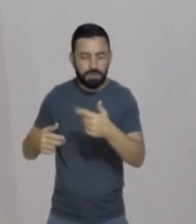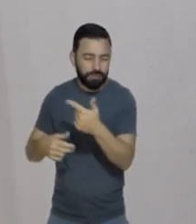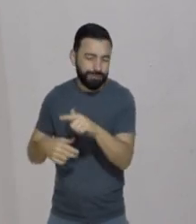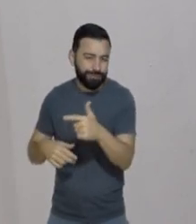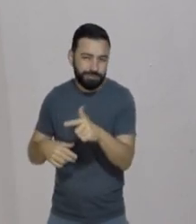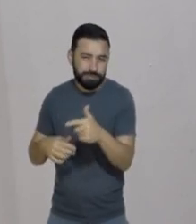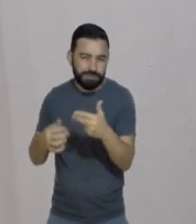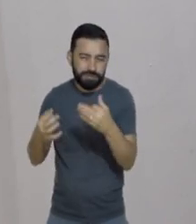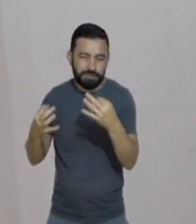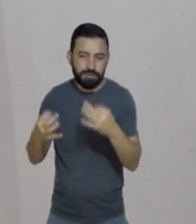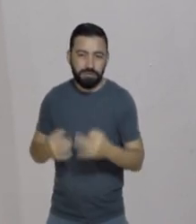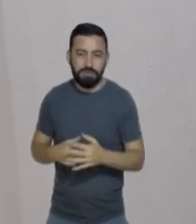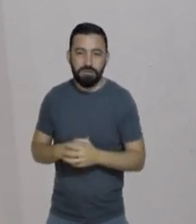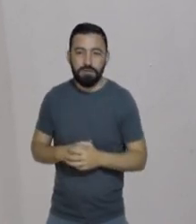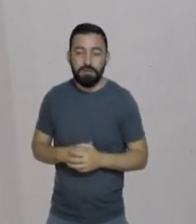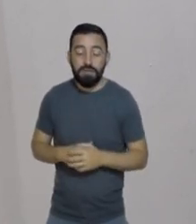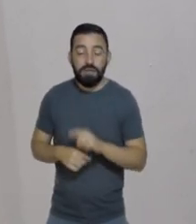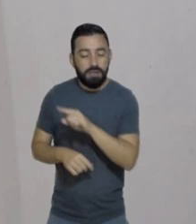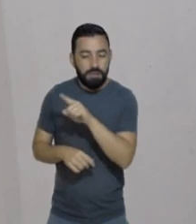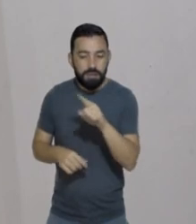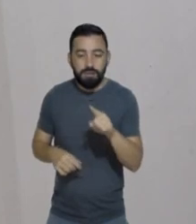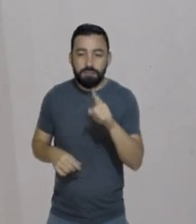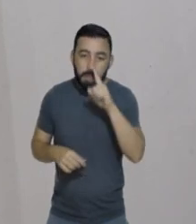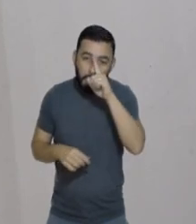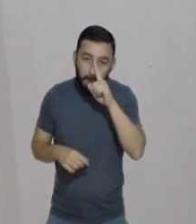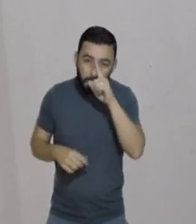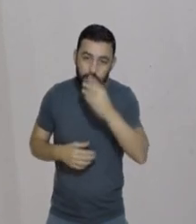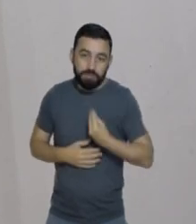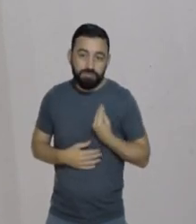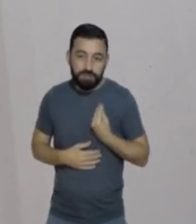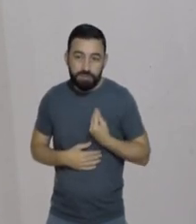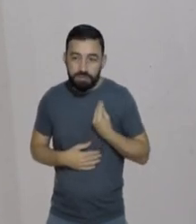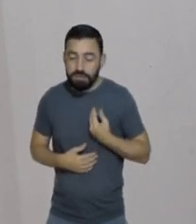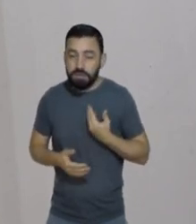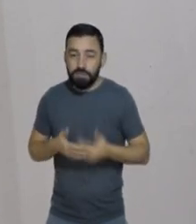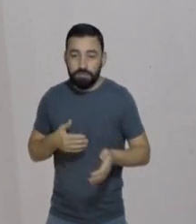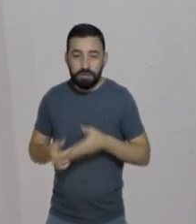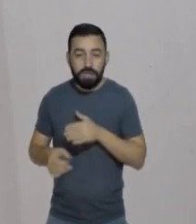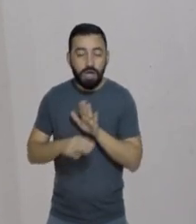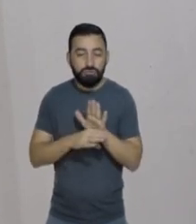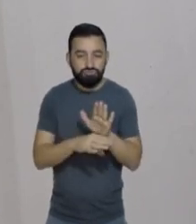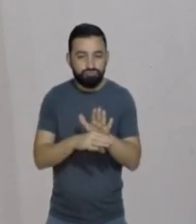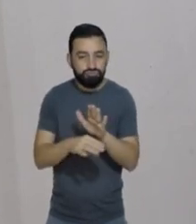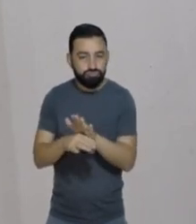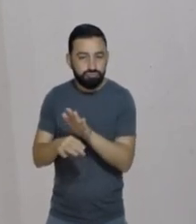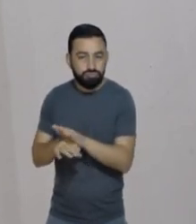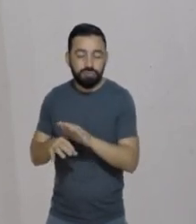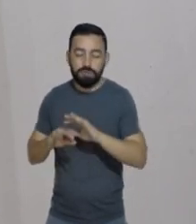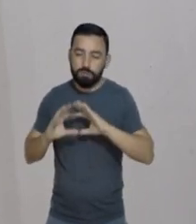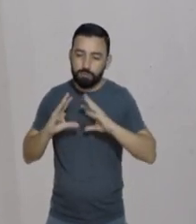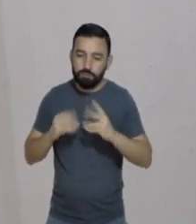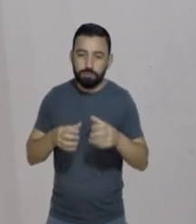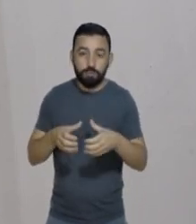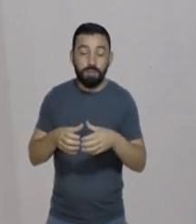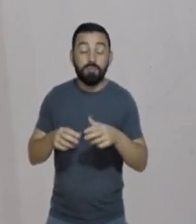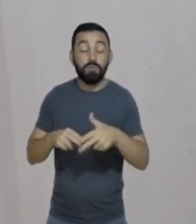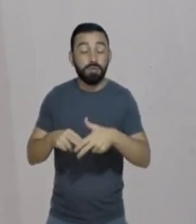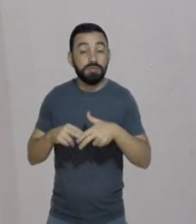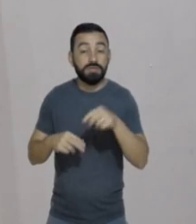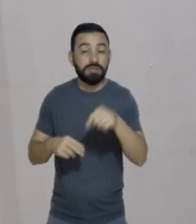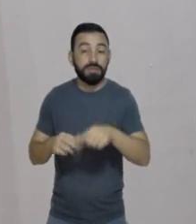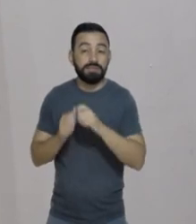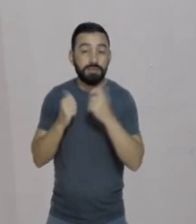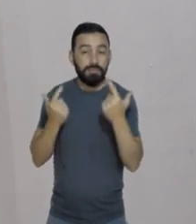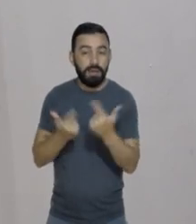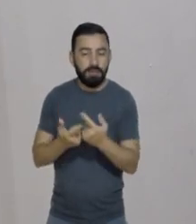arriscam suas vidas em benefício da coletividade. Por isso, a Assembleia Legislativa tem o